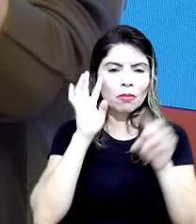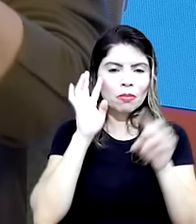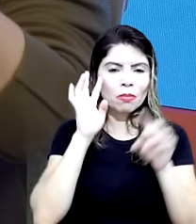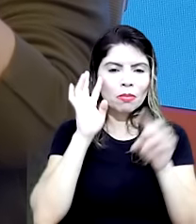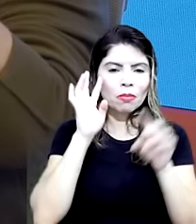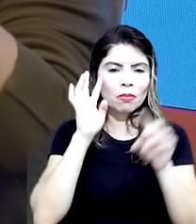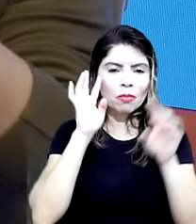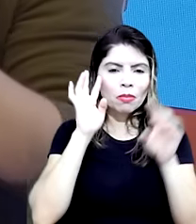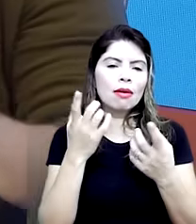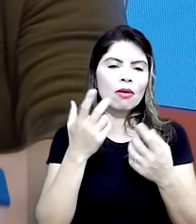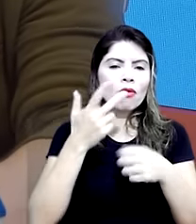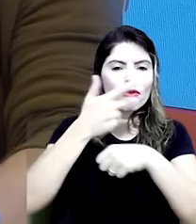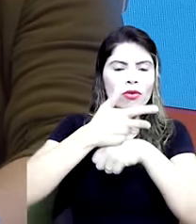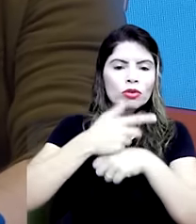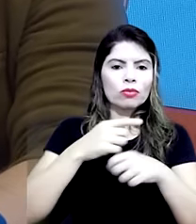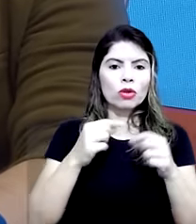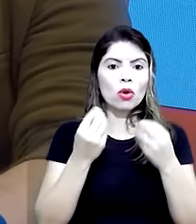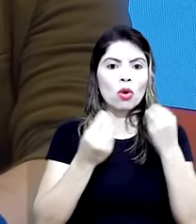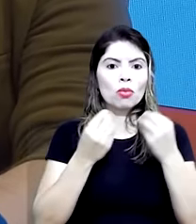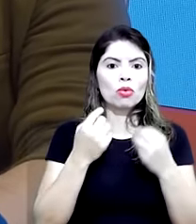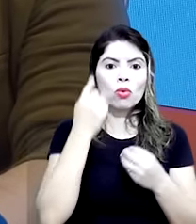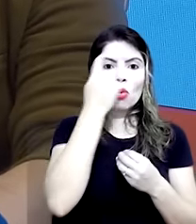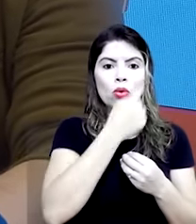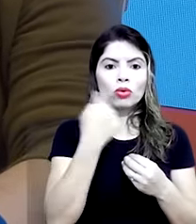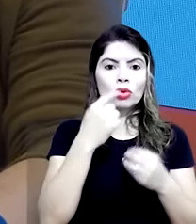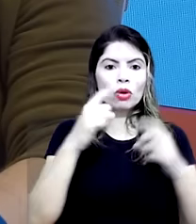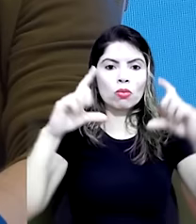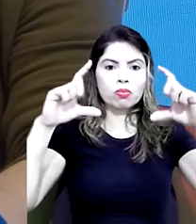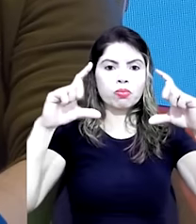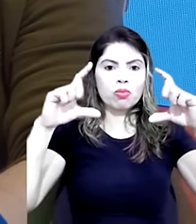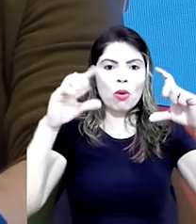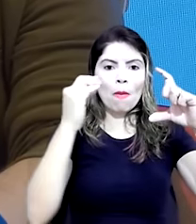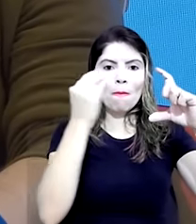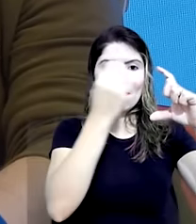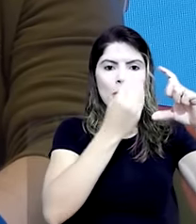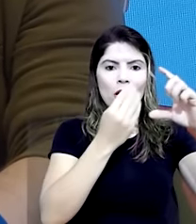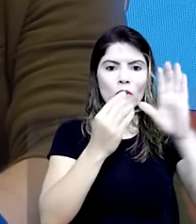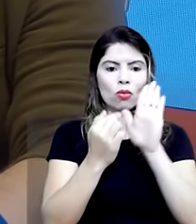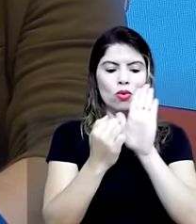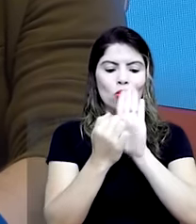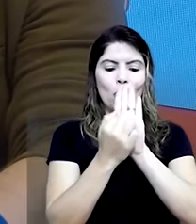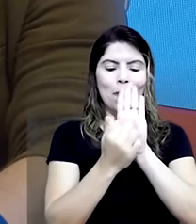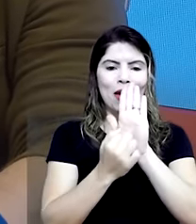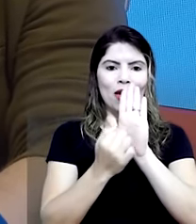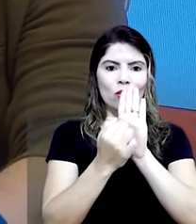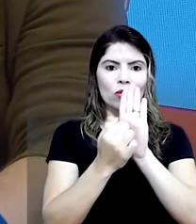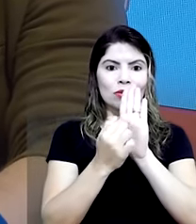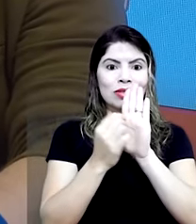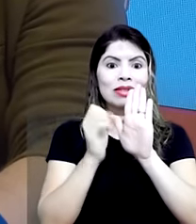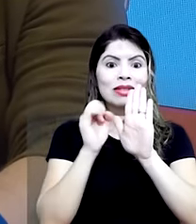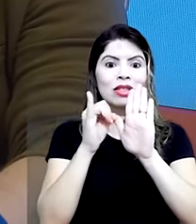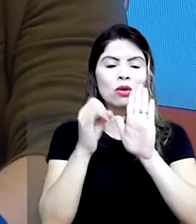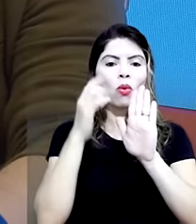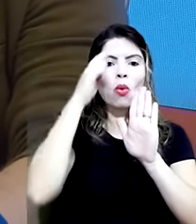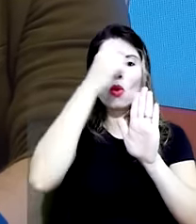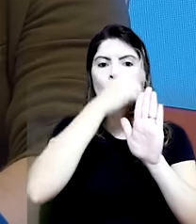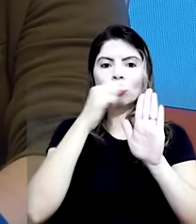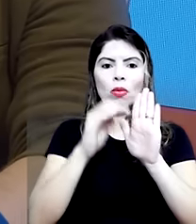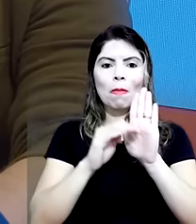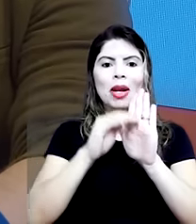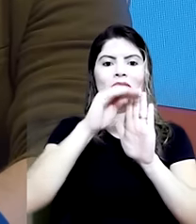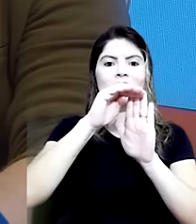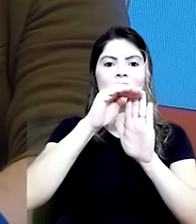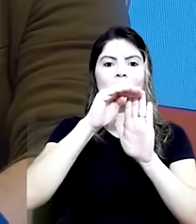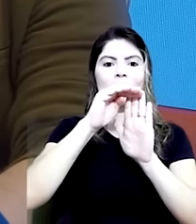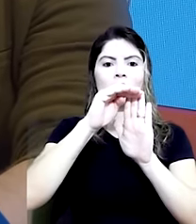aí você pode centralizar o teu rosto no meio da imagem se você centraliza no meio top se você coloca o teu rosto um pouco mais para cima da